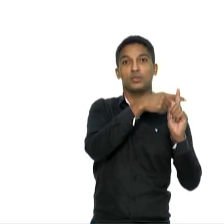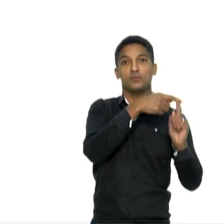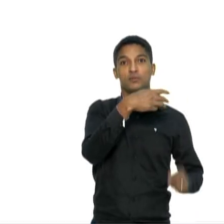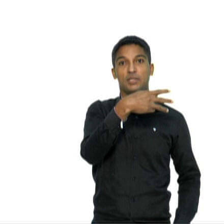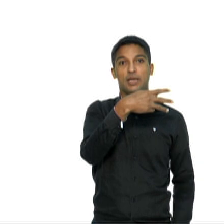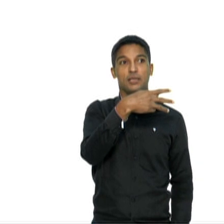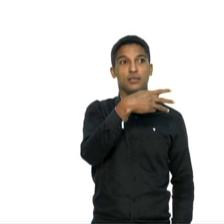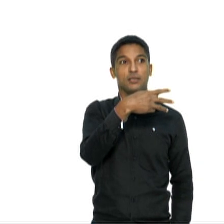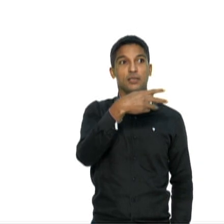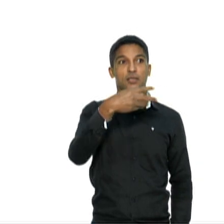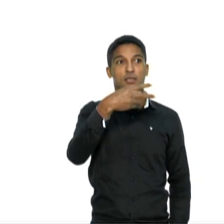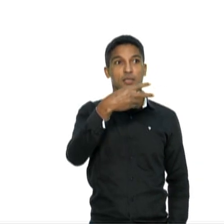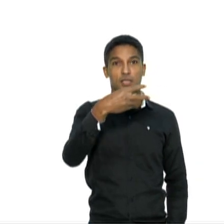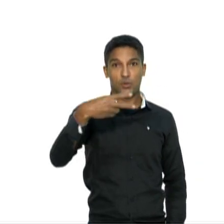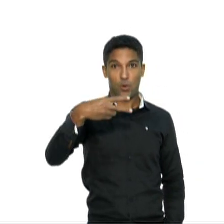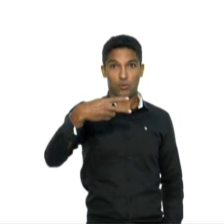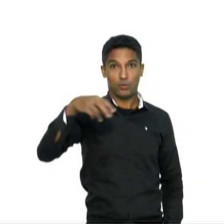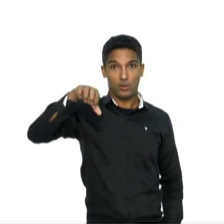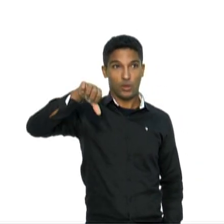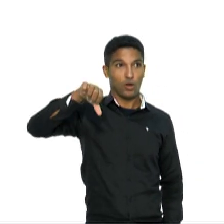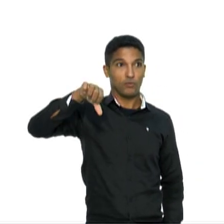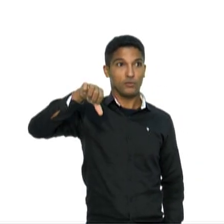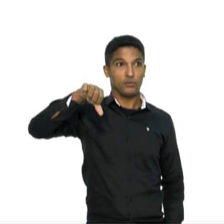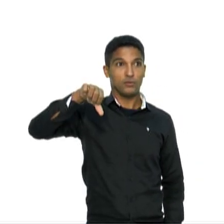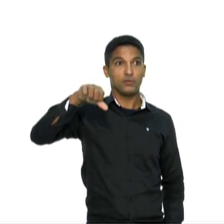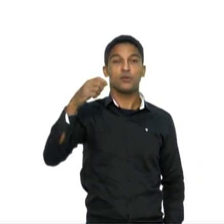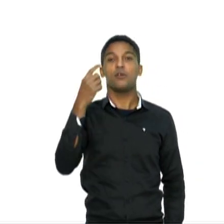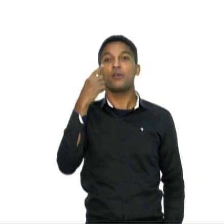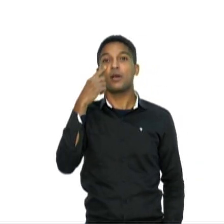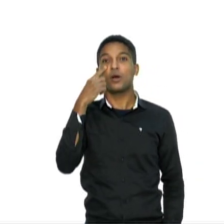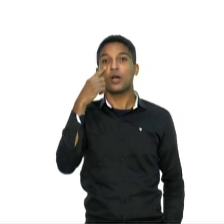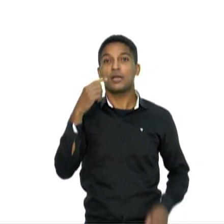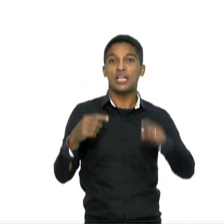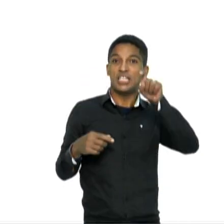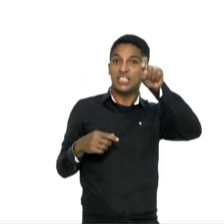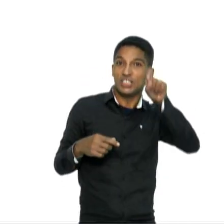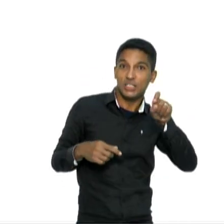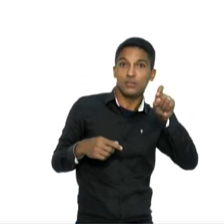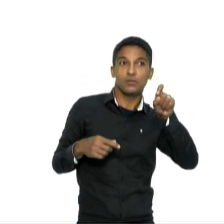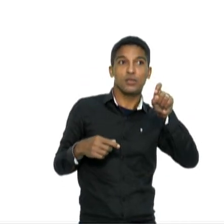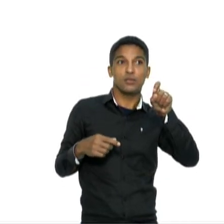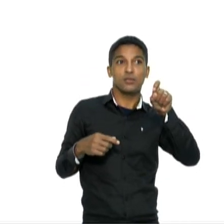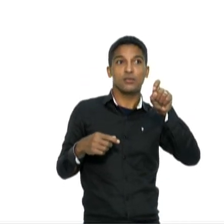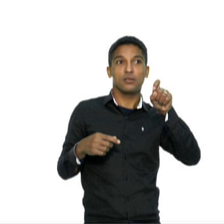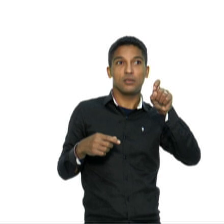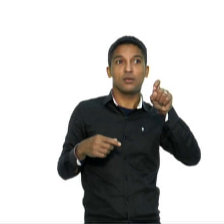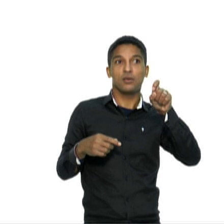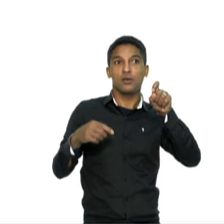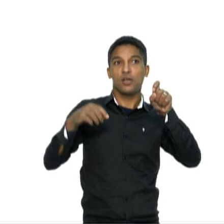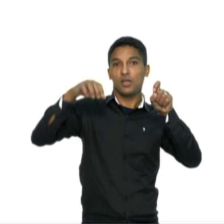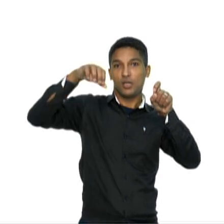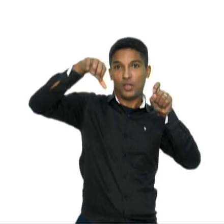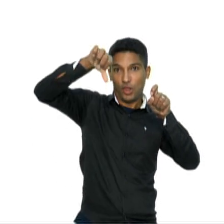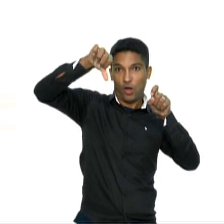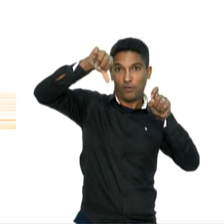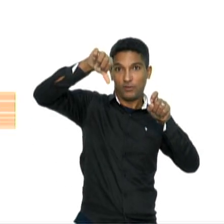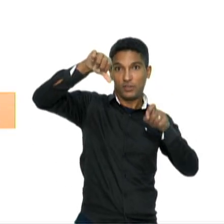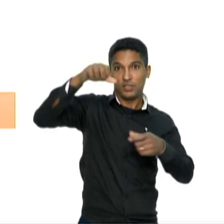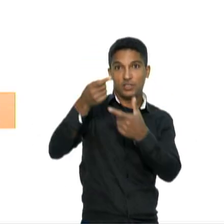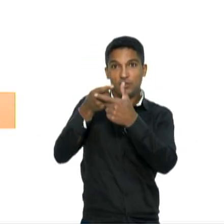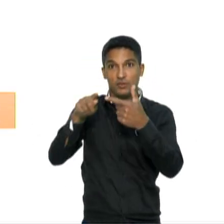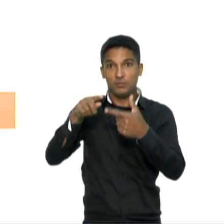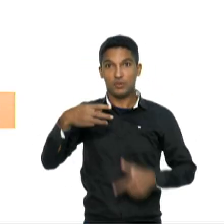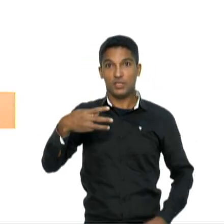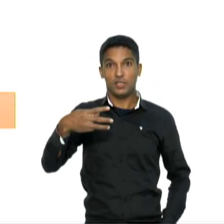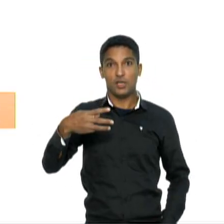9, e o 3 que multiplica x vai dividir o 9. Olha só, x igual a 9 divididos por 3, 9 divididos por